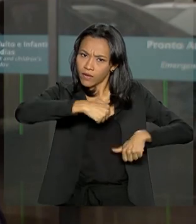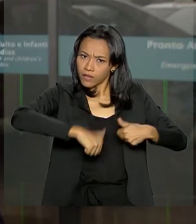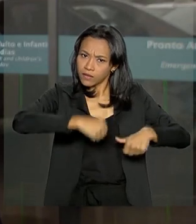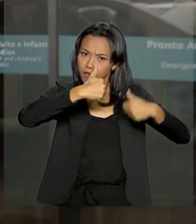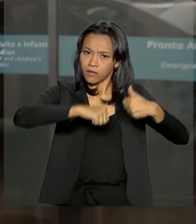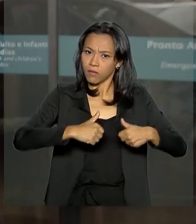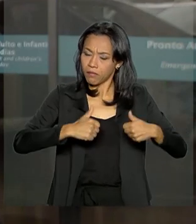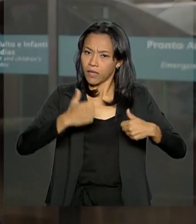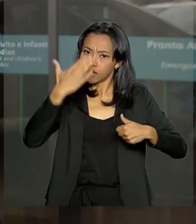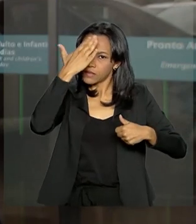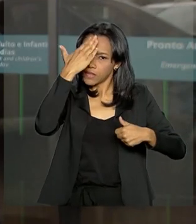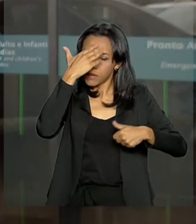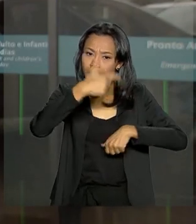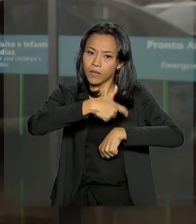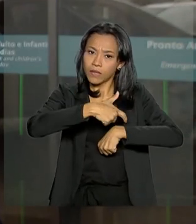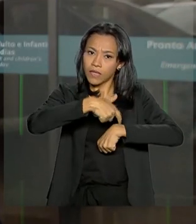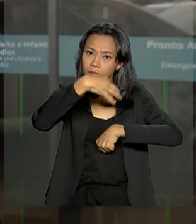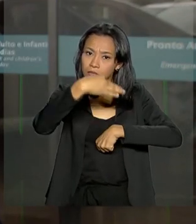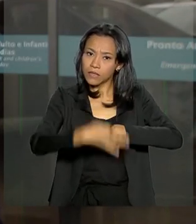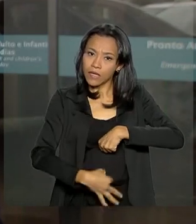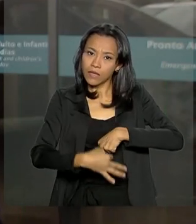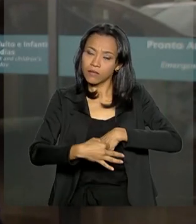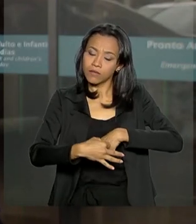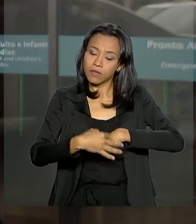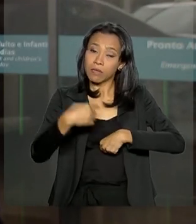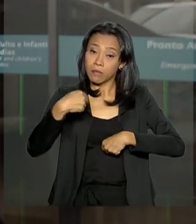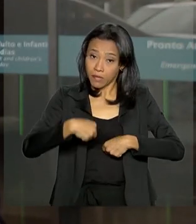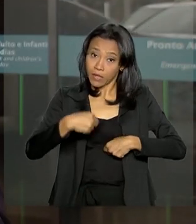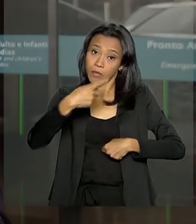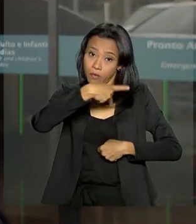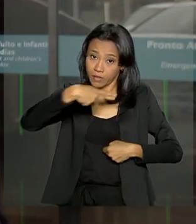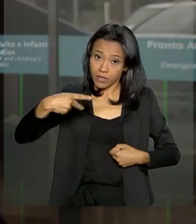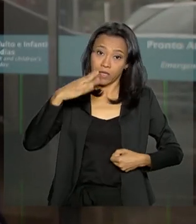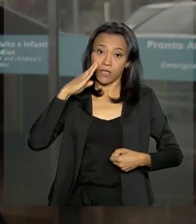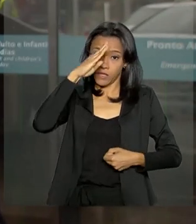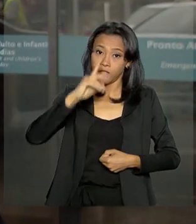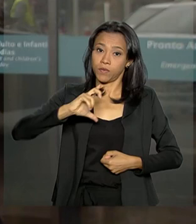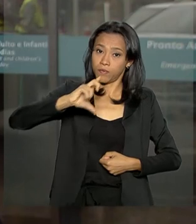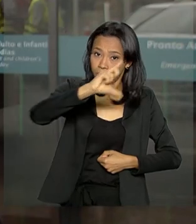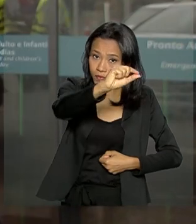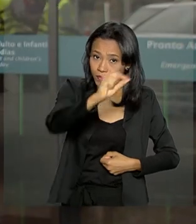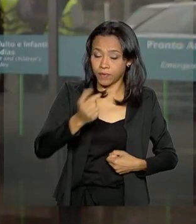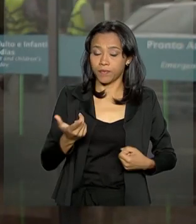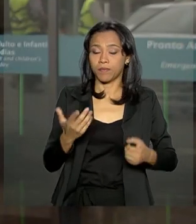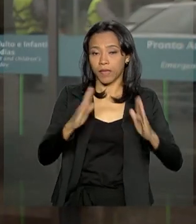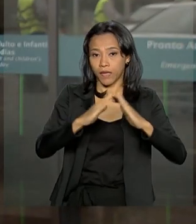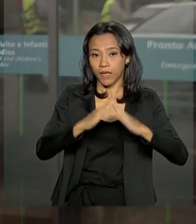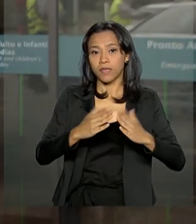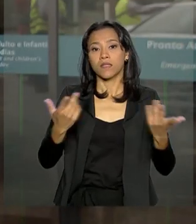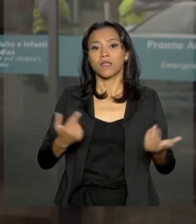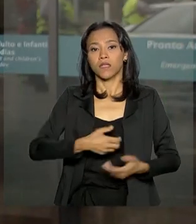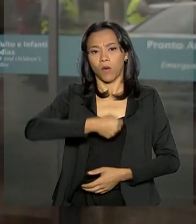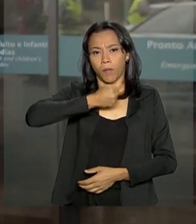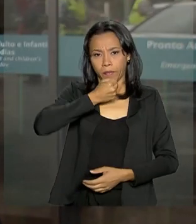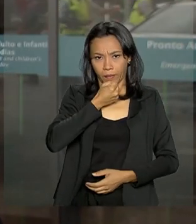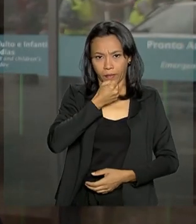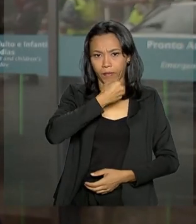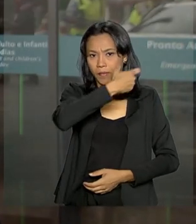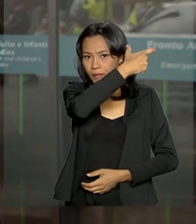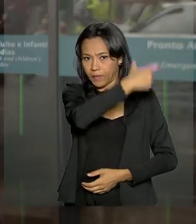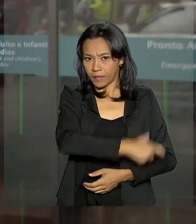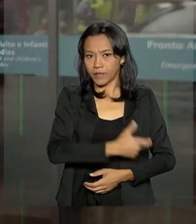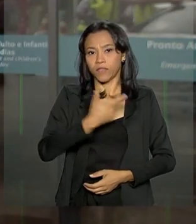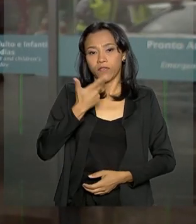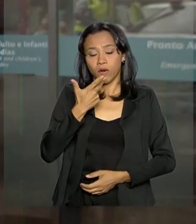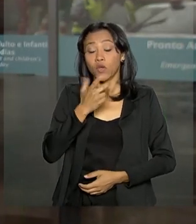momento correto para que o presidente deixe o hospital. O porta-voz da Presidência da República, Otávio Rego Barros, já disse que o